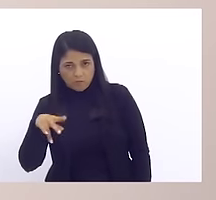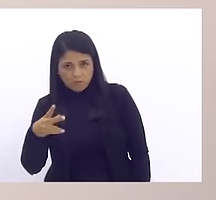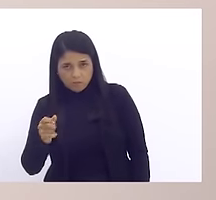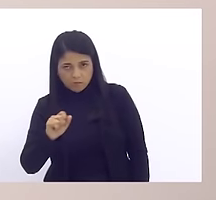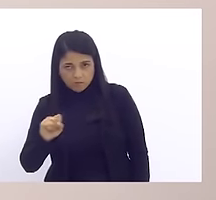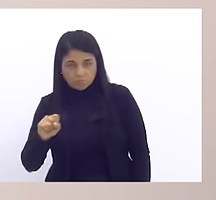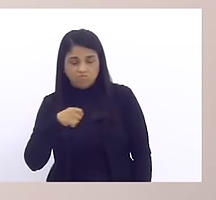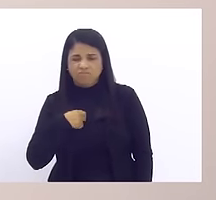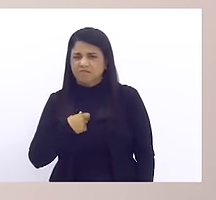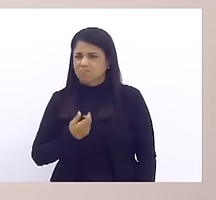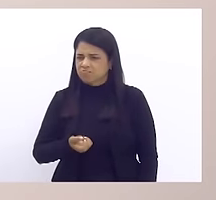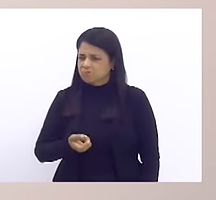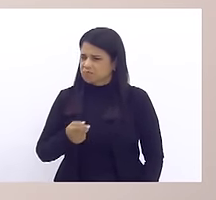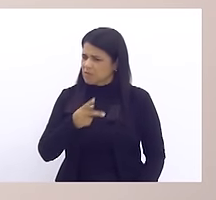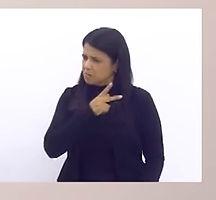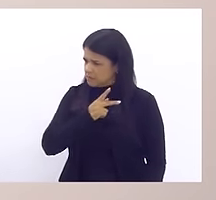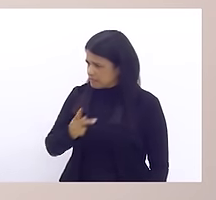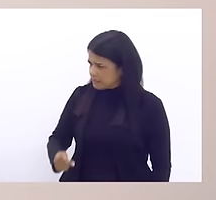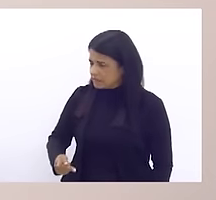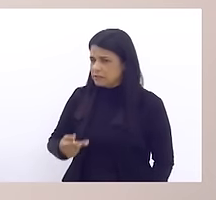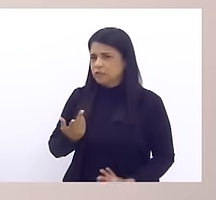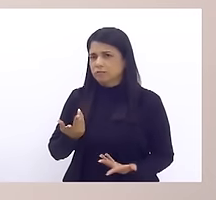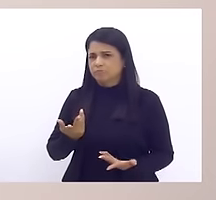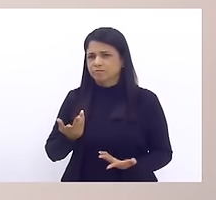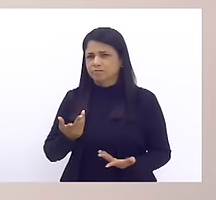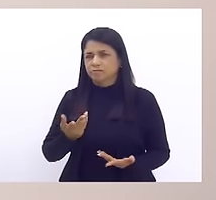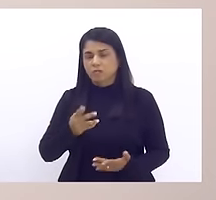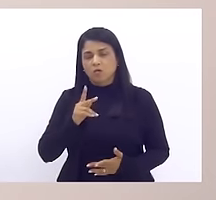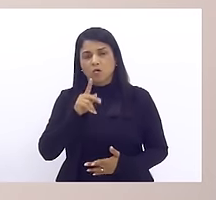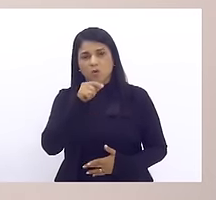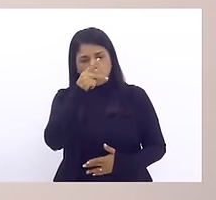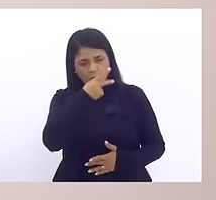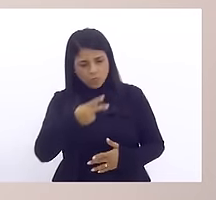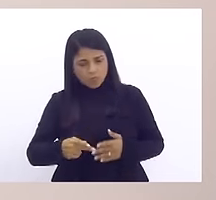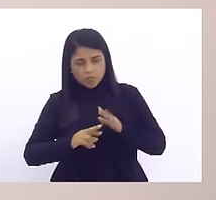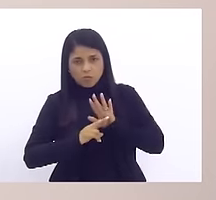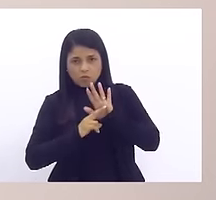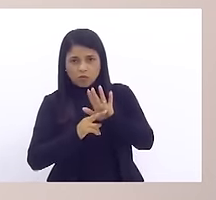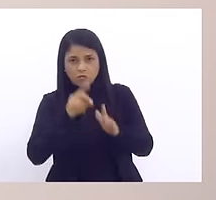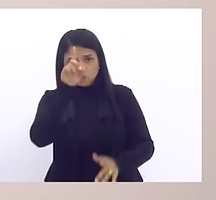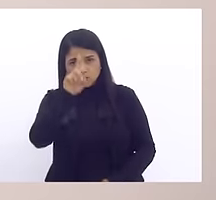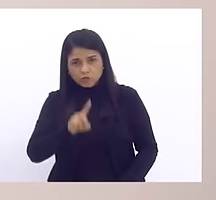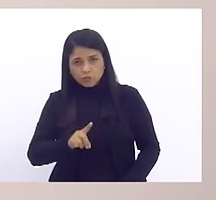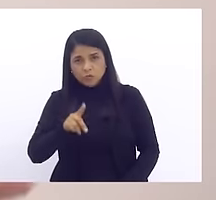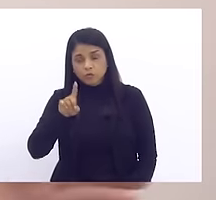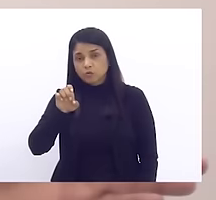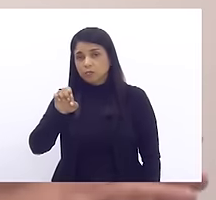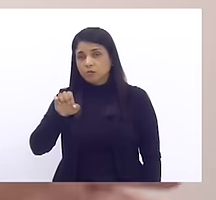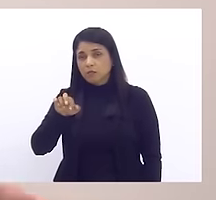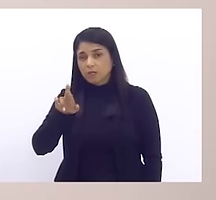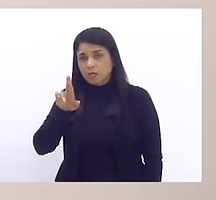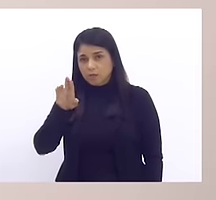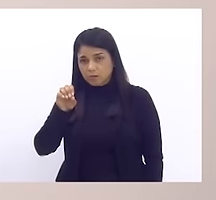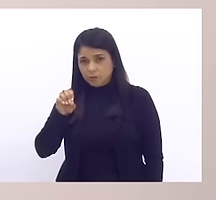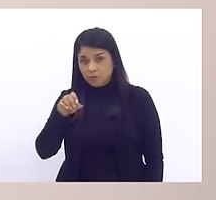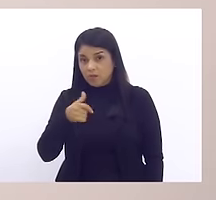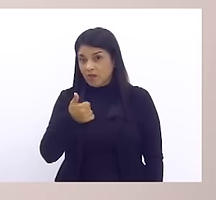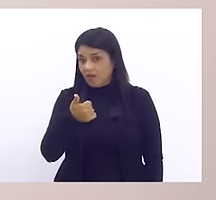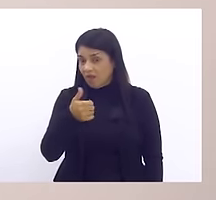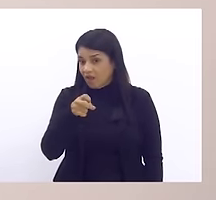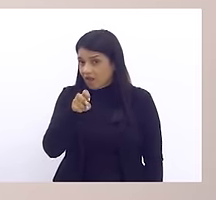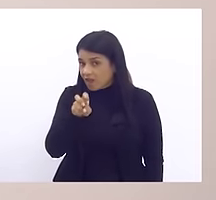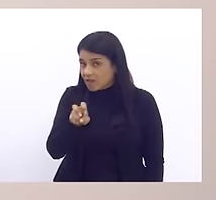é muito inconsistência quando se fala como presidente como o diretor do neto na semana retrasada falou em 15 reboques